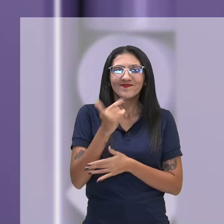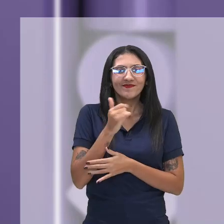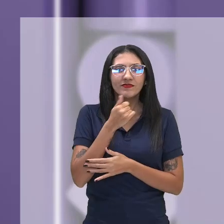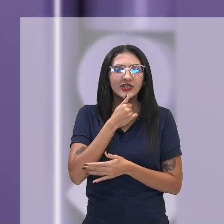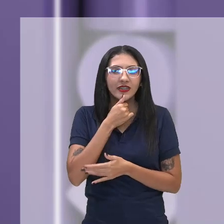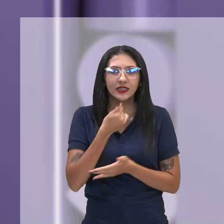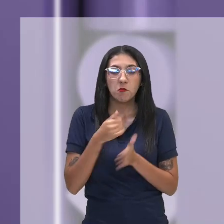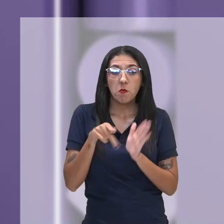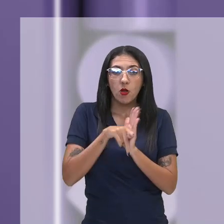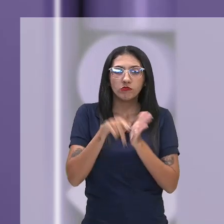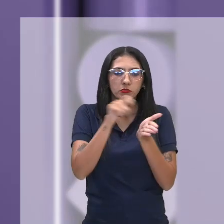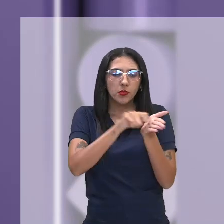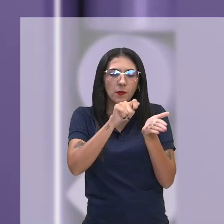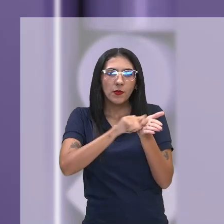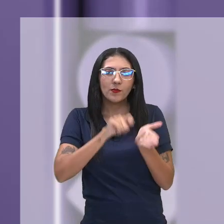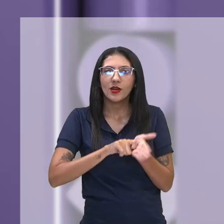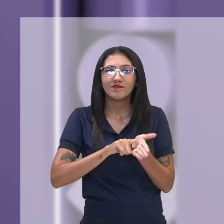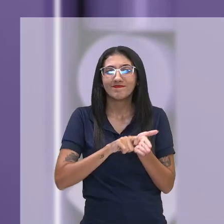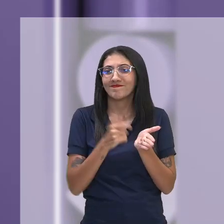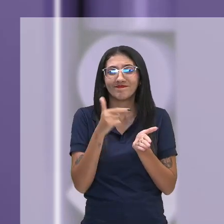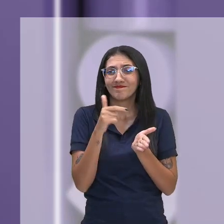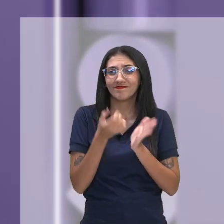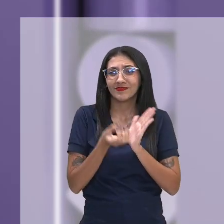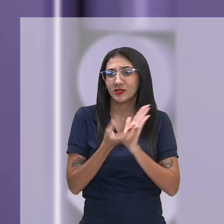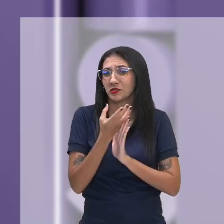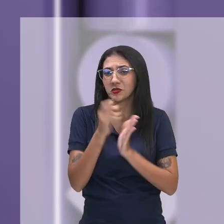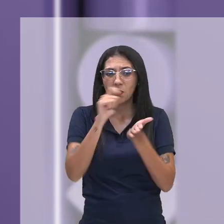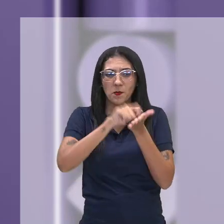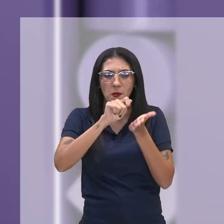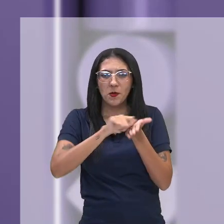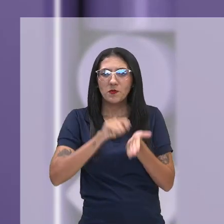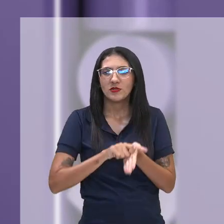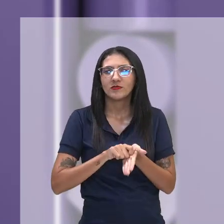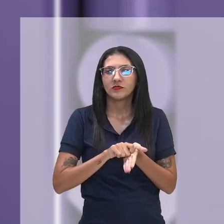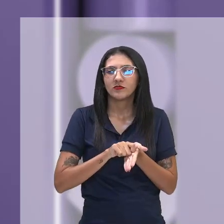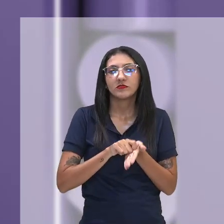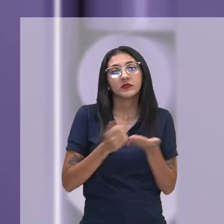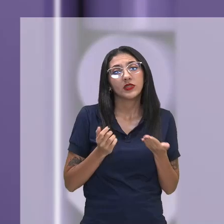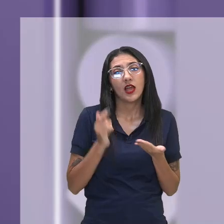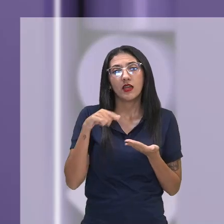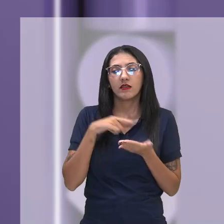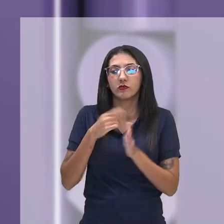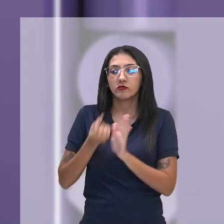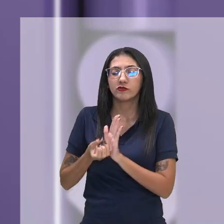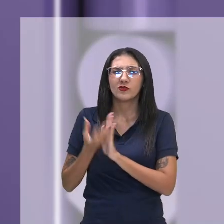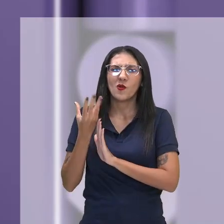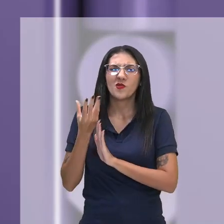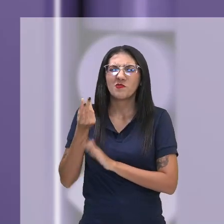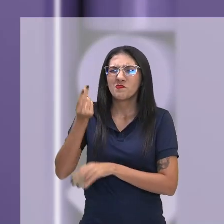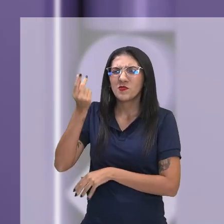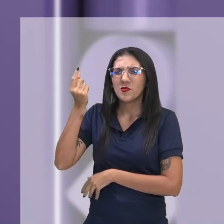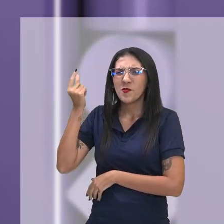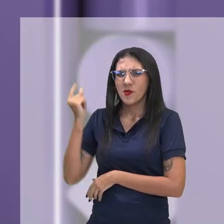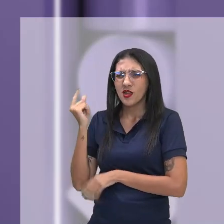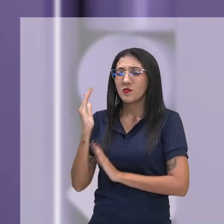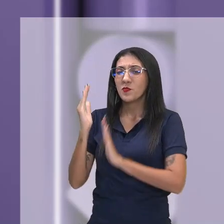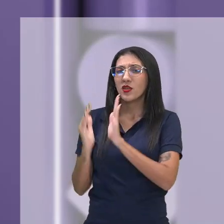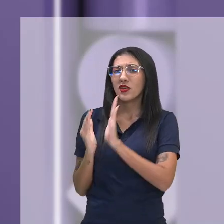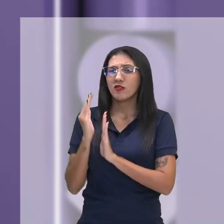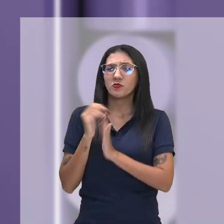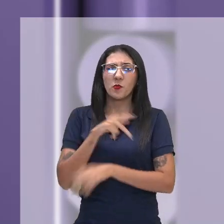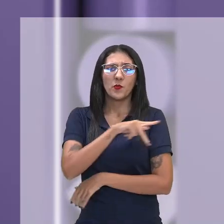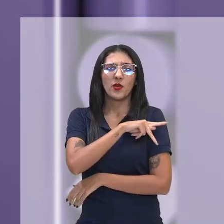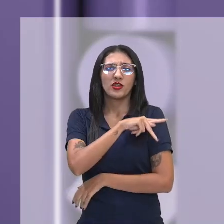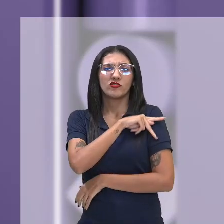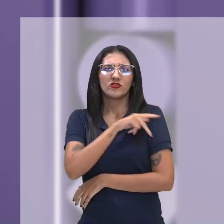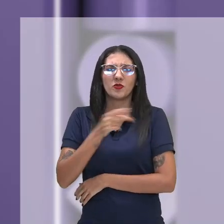escrita. Ainda não havia sido inventada a escrita, ou seja, elas nascem naquele período chamado